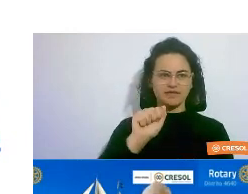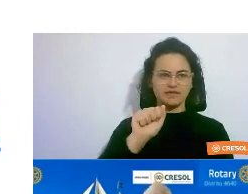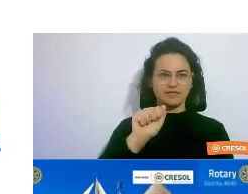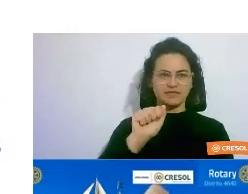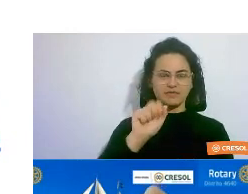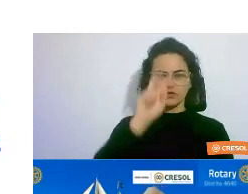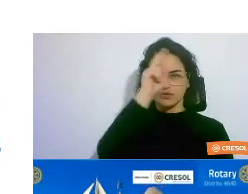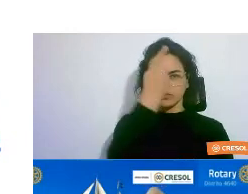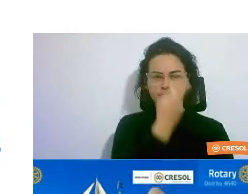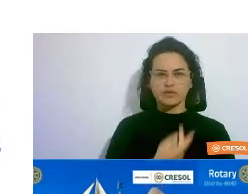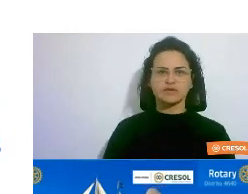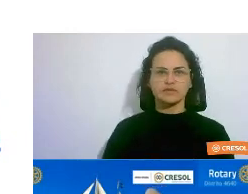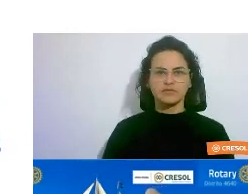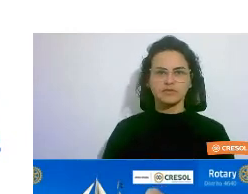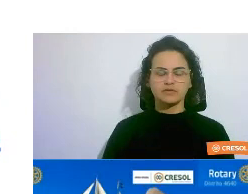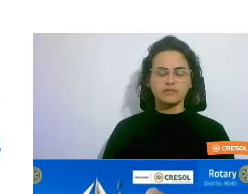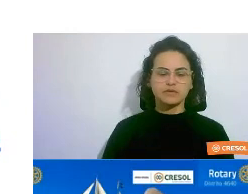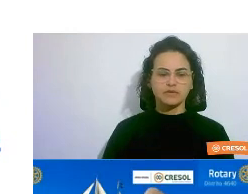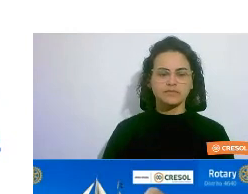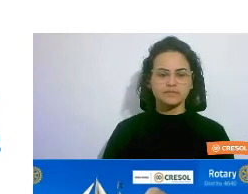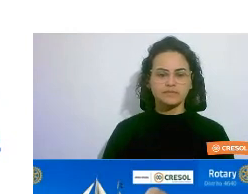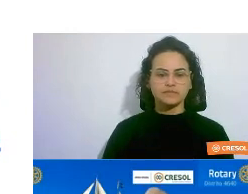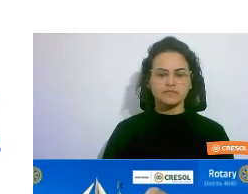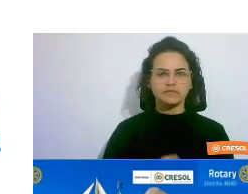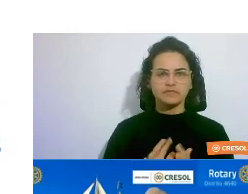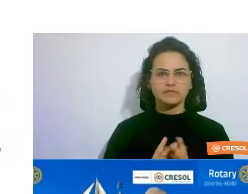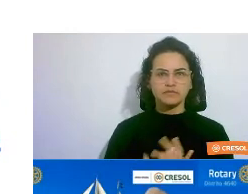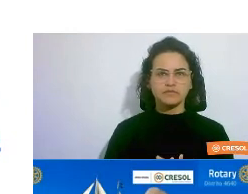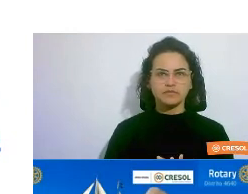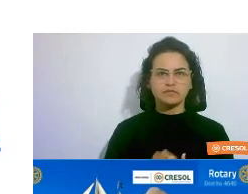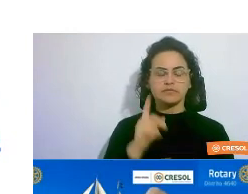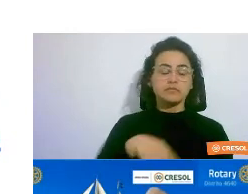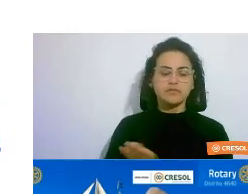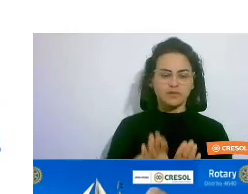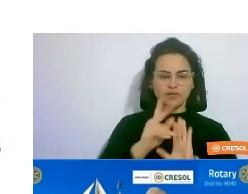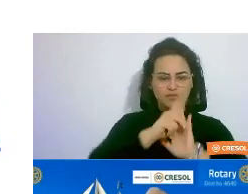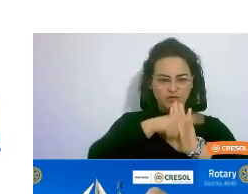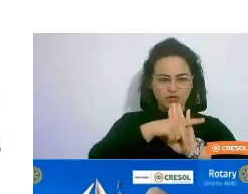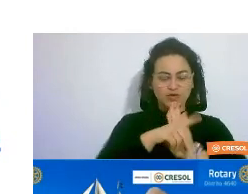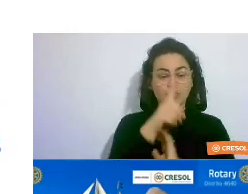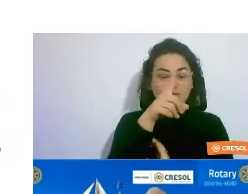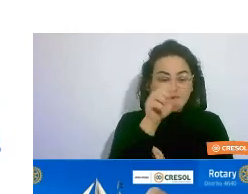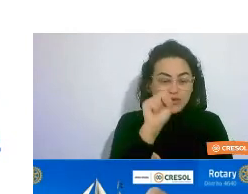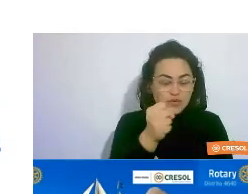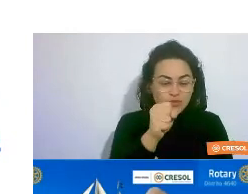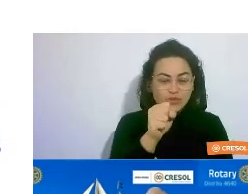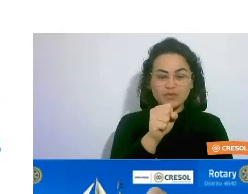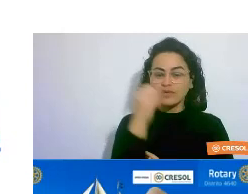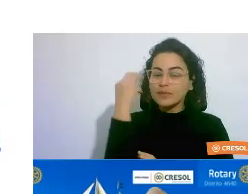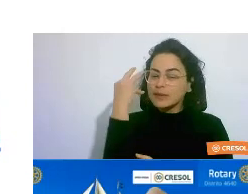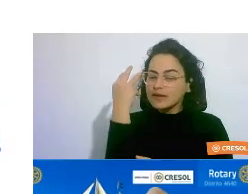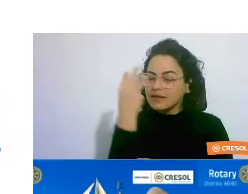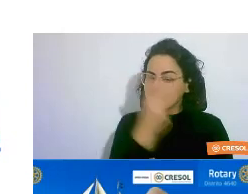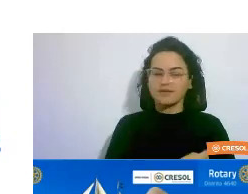de autismo. Além desses projetos, foram feitos mais 18, um mais lindo que o outro, um melhor que o outro. E